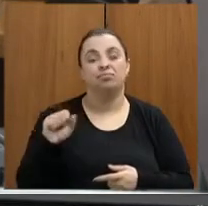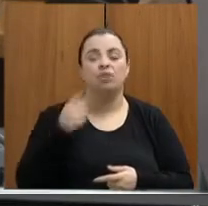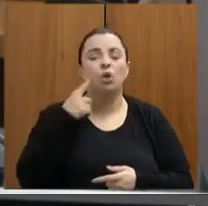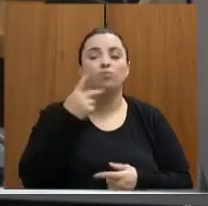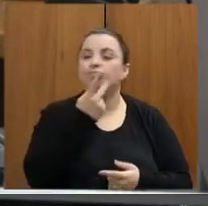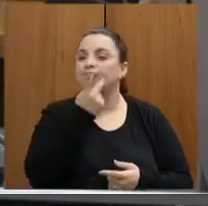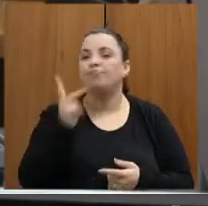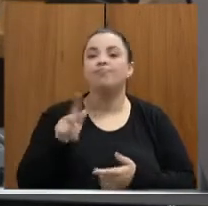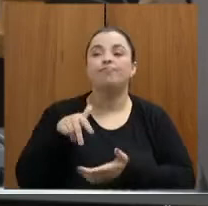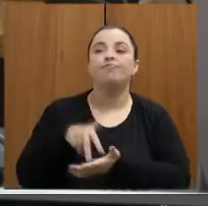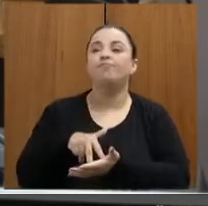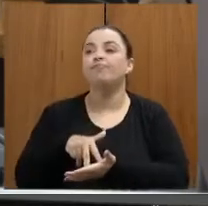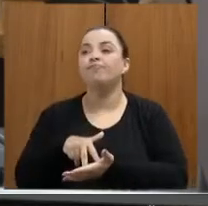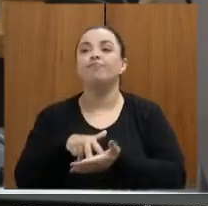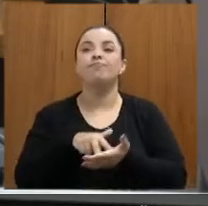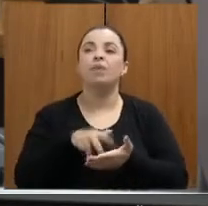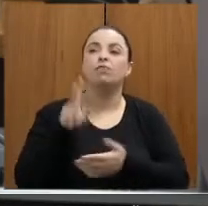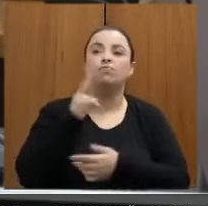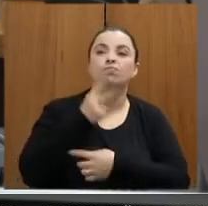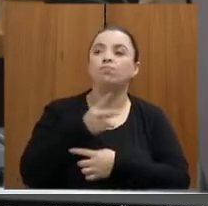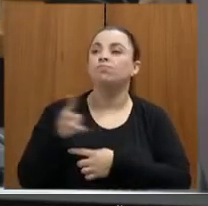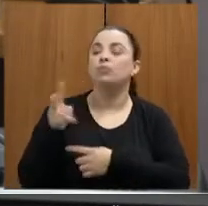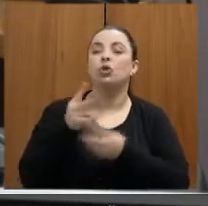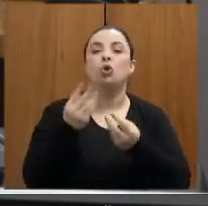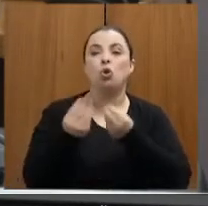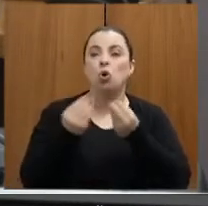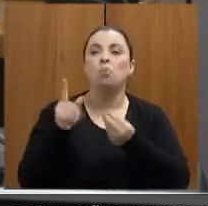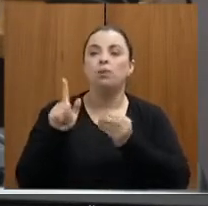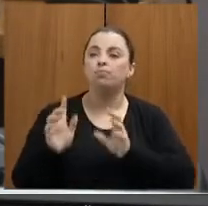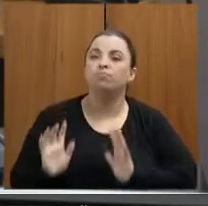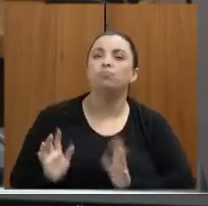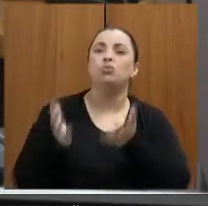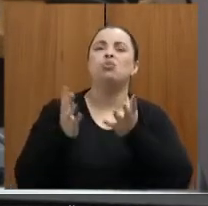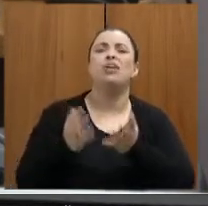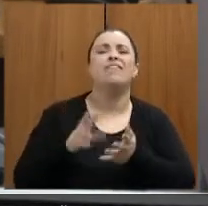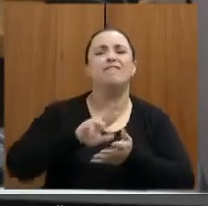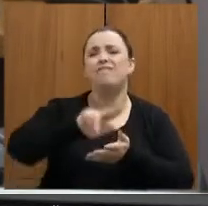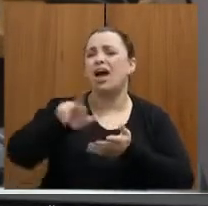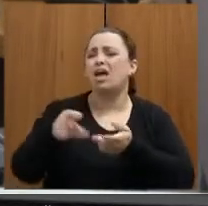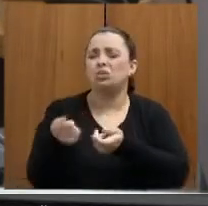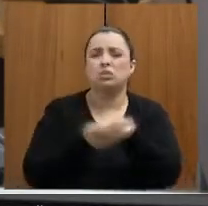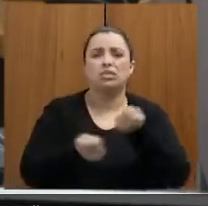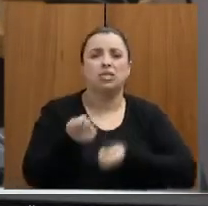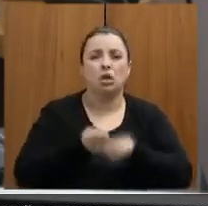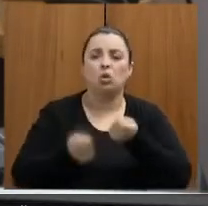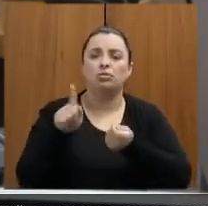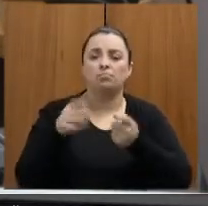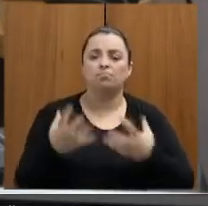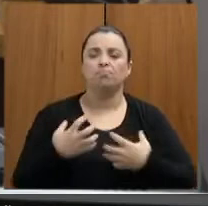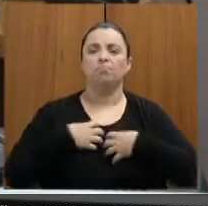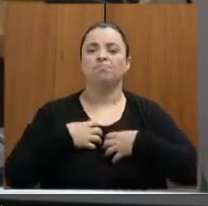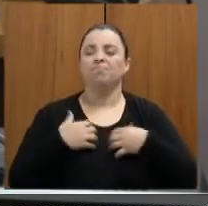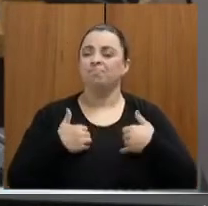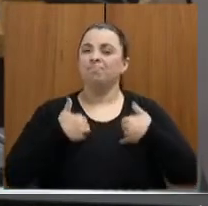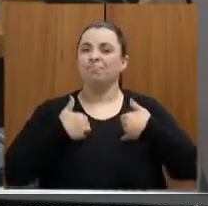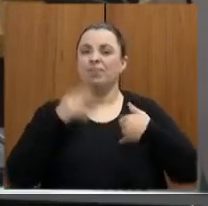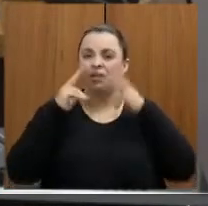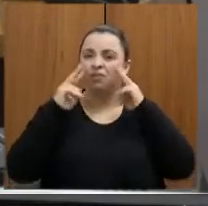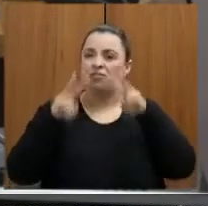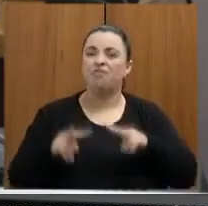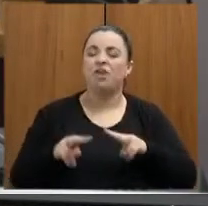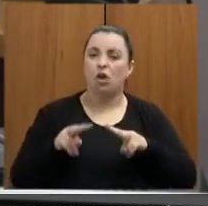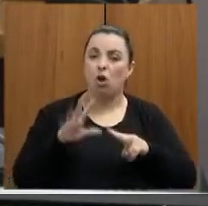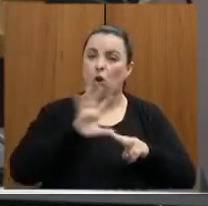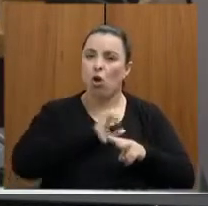visitando lá e como que é um grande propulsora aí de vários negócios E como que realmente gente a gente de orgulho também que a gente gosta de ver isso é